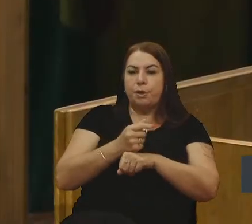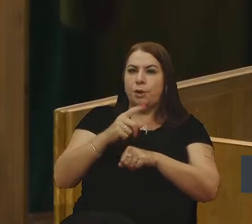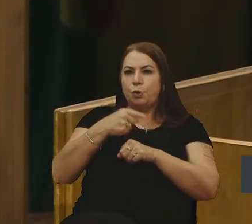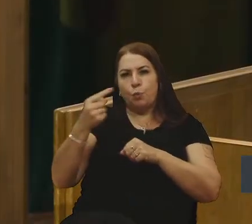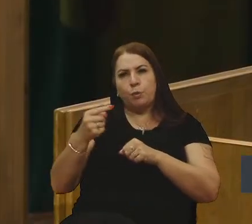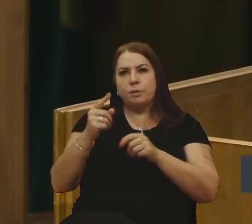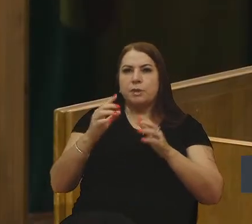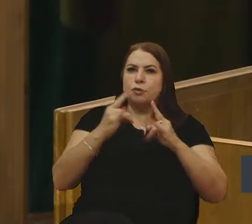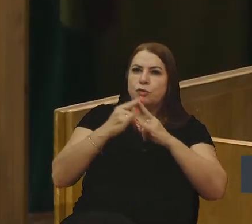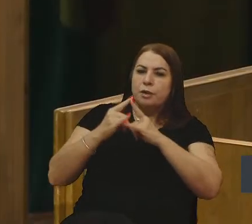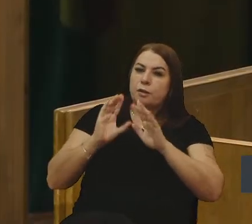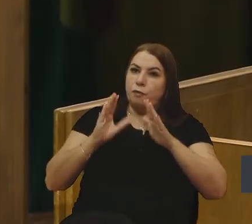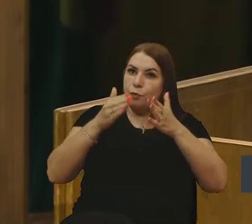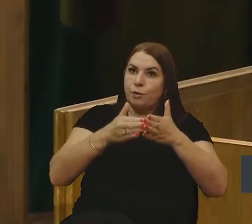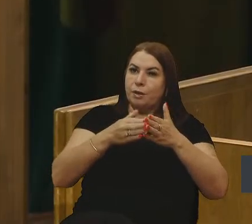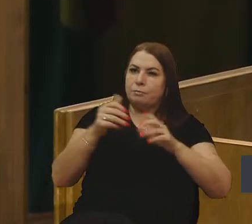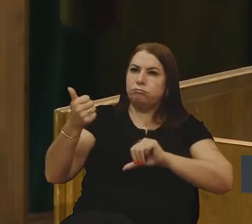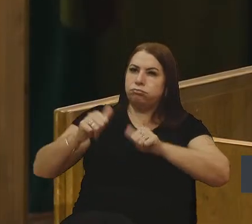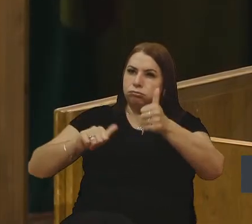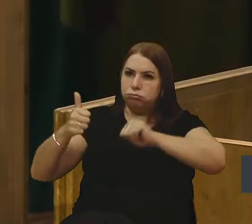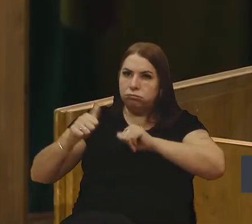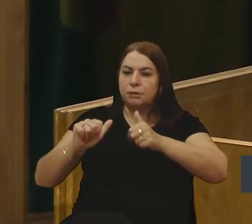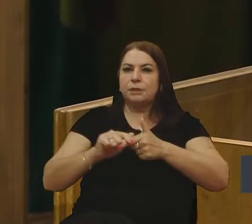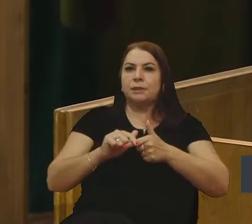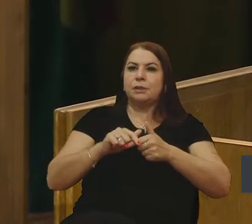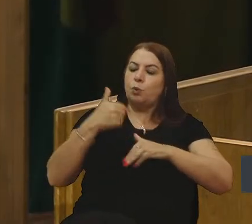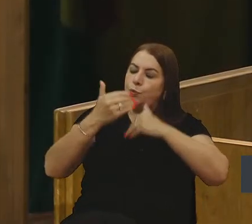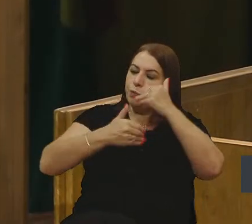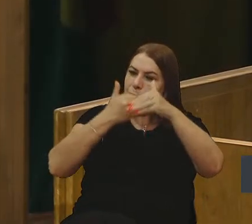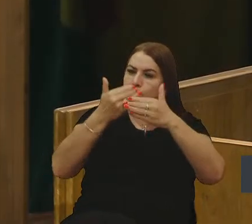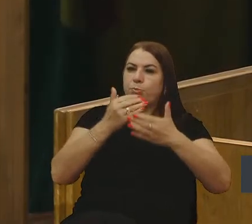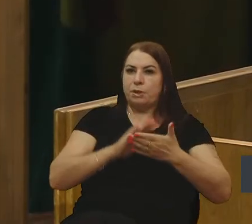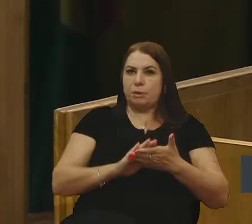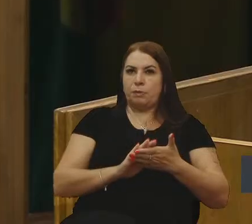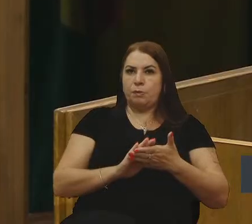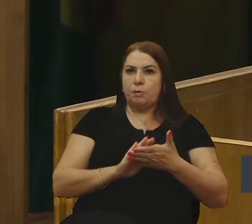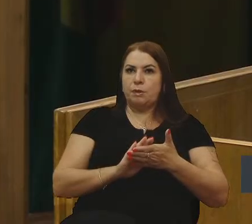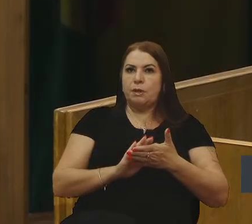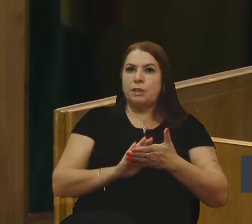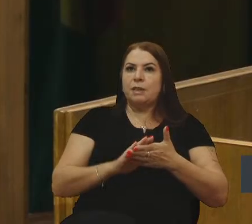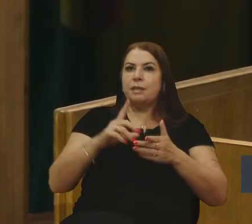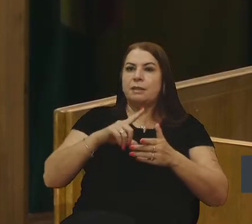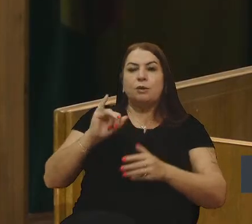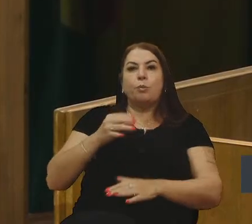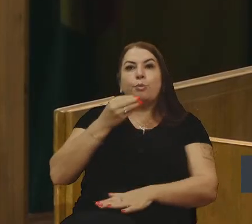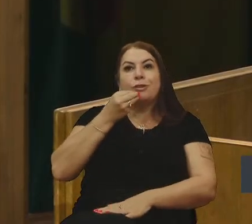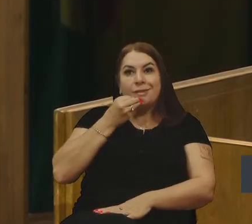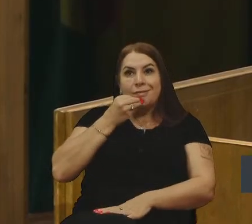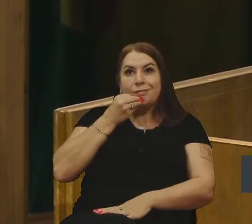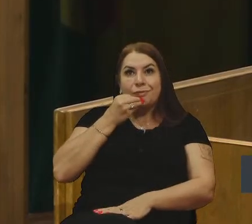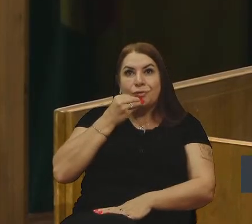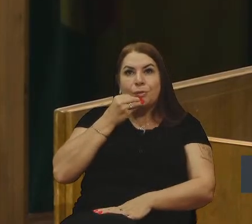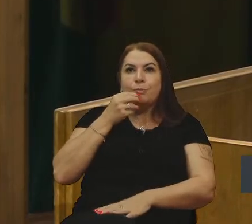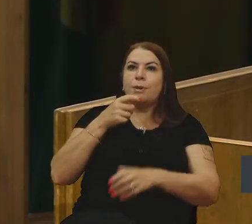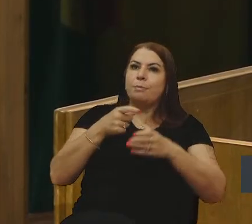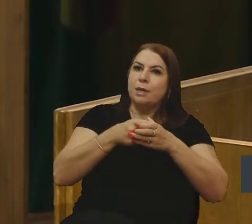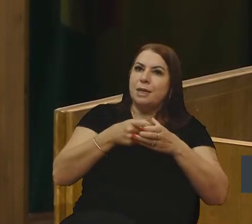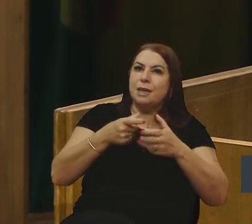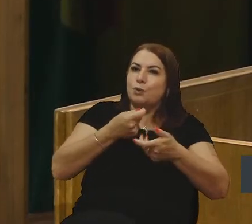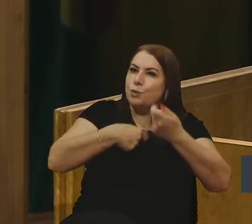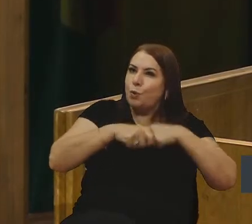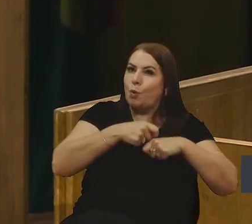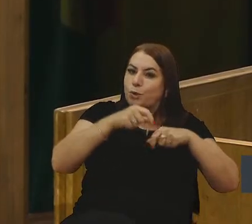outras entidades voltadas à qualificação, ao desenvolvimento e à geração de oportunidades para os pequenos